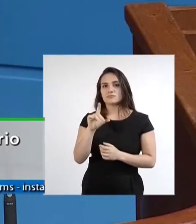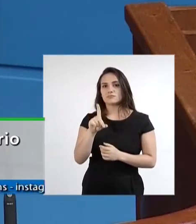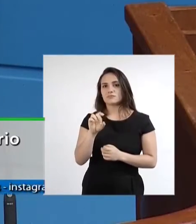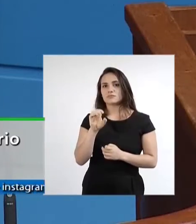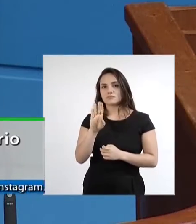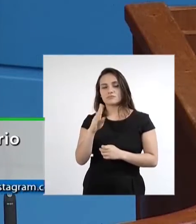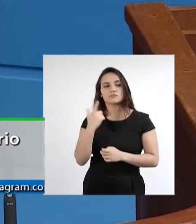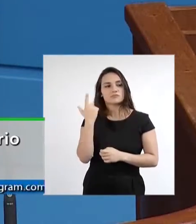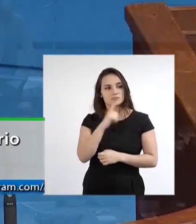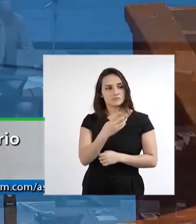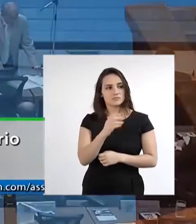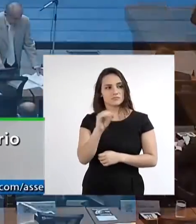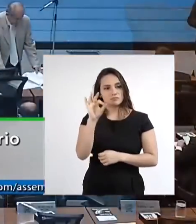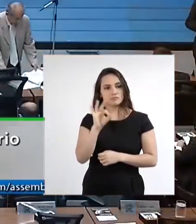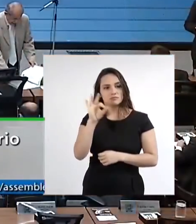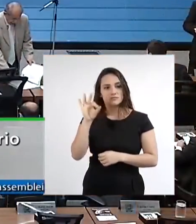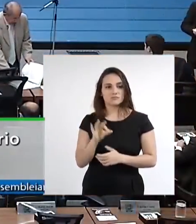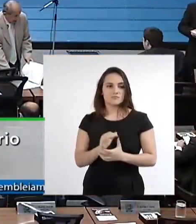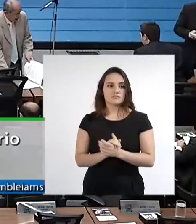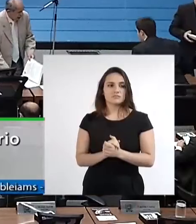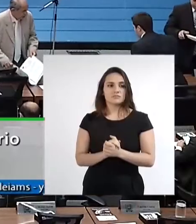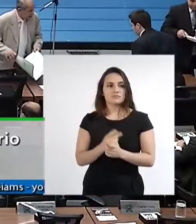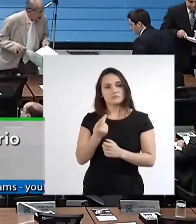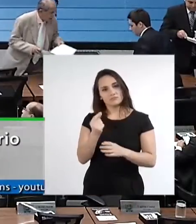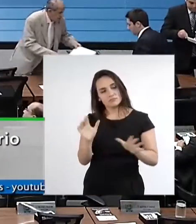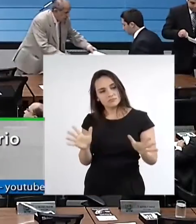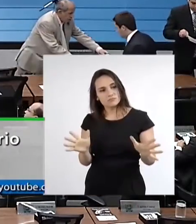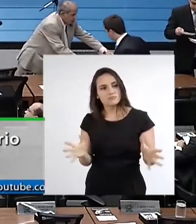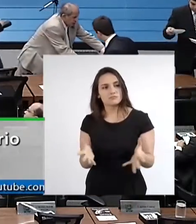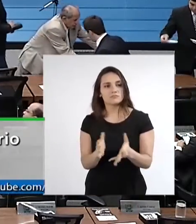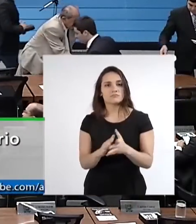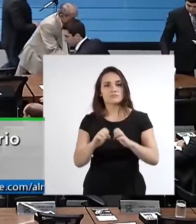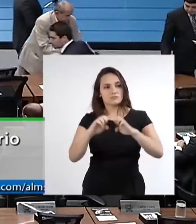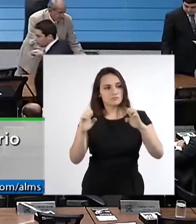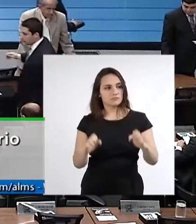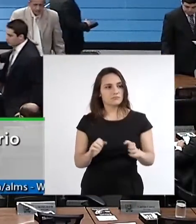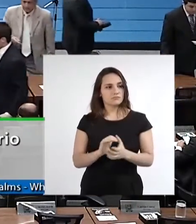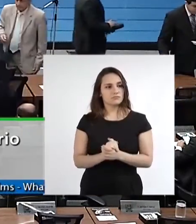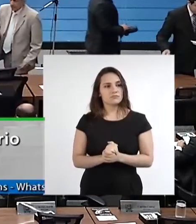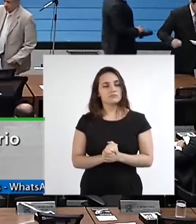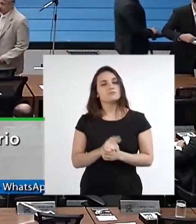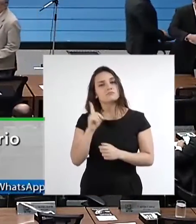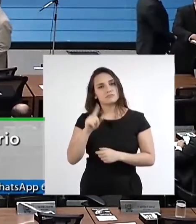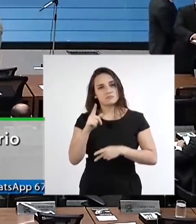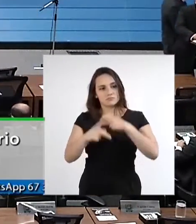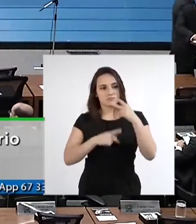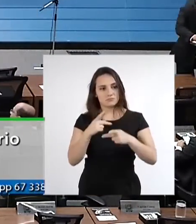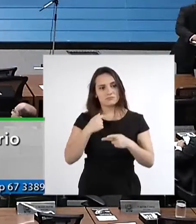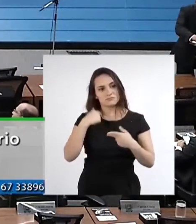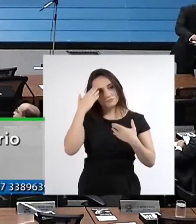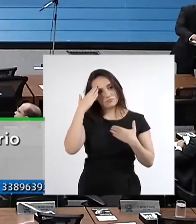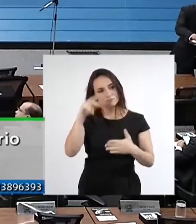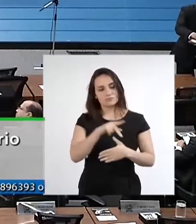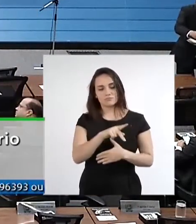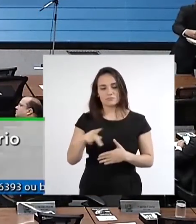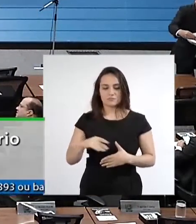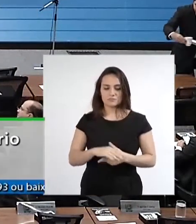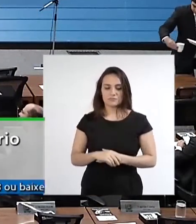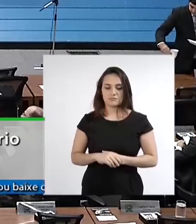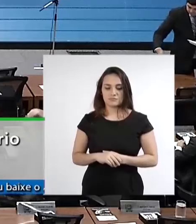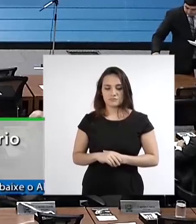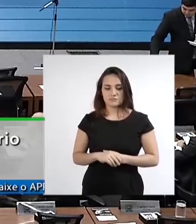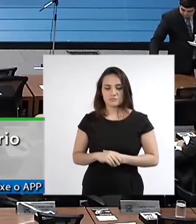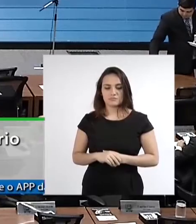dos 40% do montante para investir em infraestrutura. Fica aqui esse registro, agradecendo, senhor presidente,